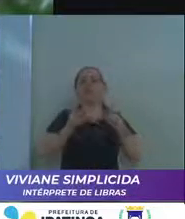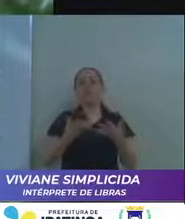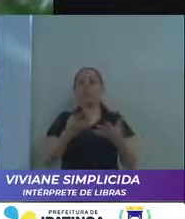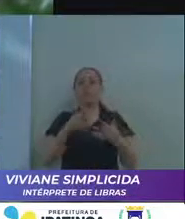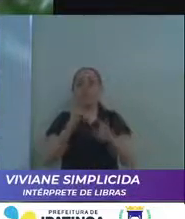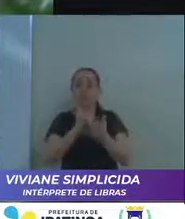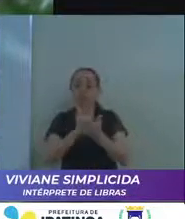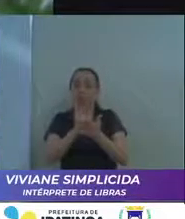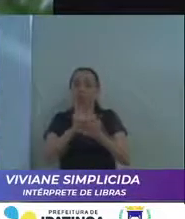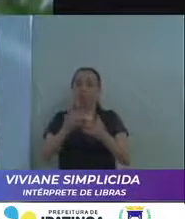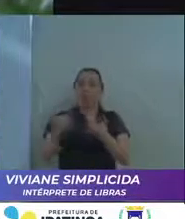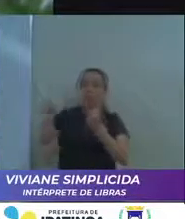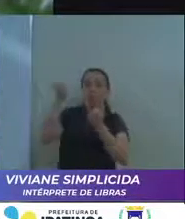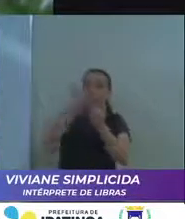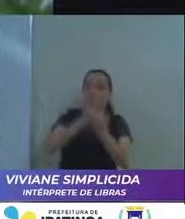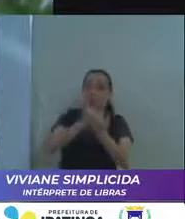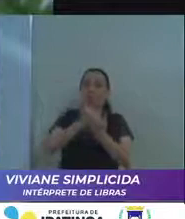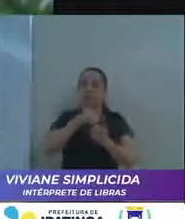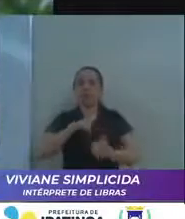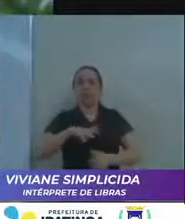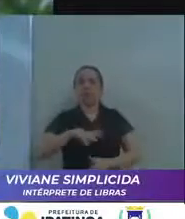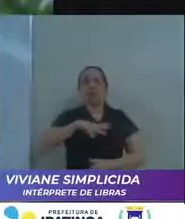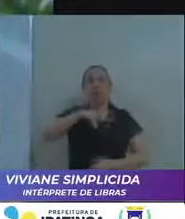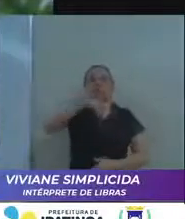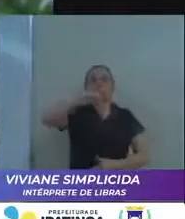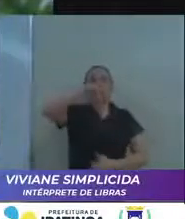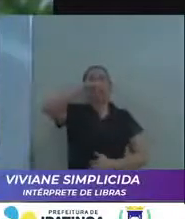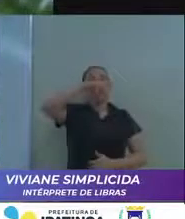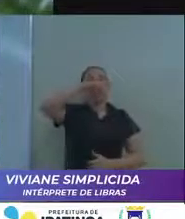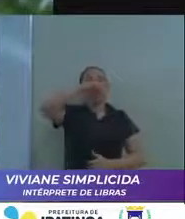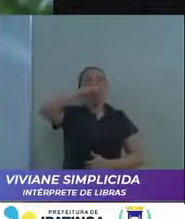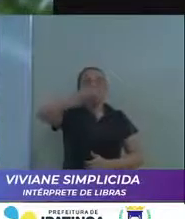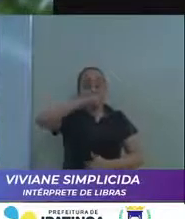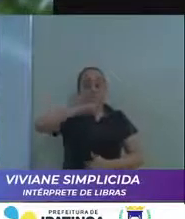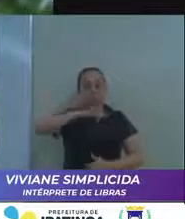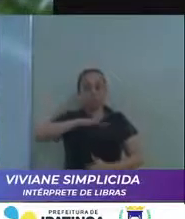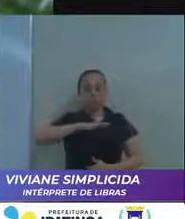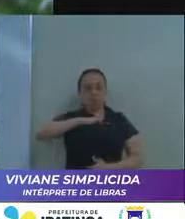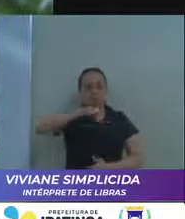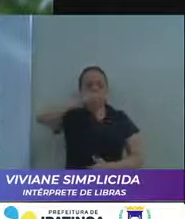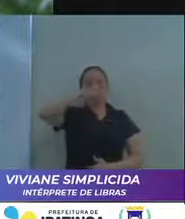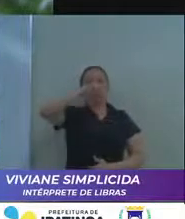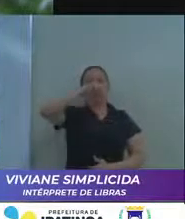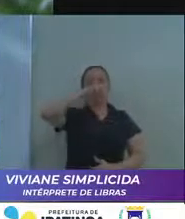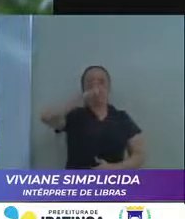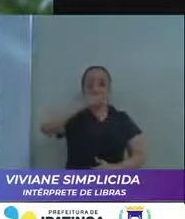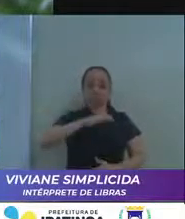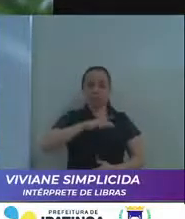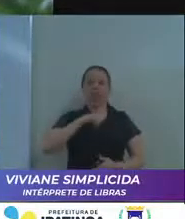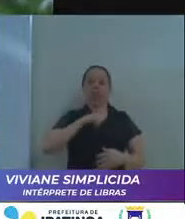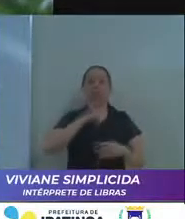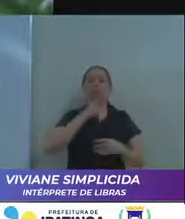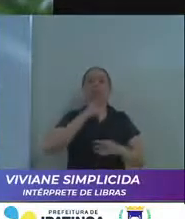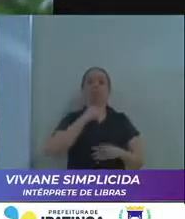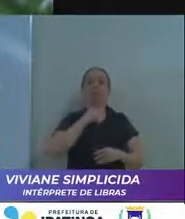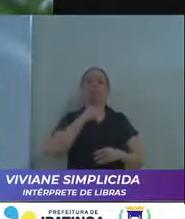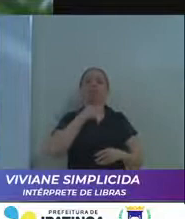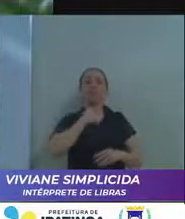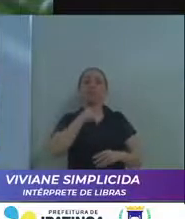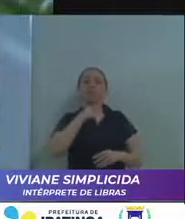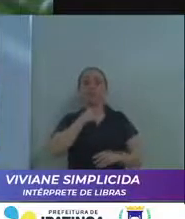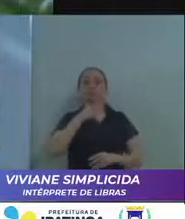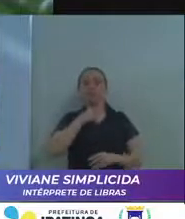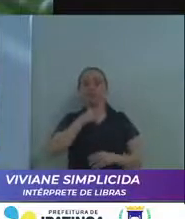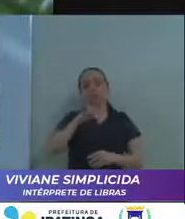Procure substituí-los por uma inspiração acompanhada de deglutição de saliva para deslocar a secreção, ou